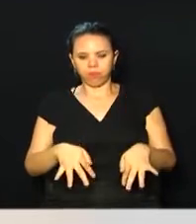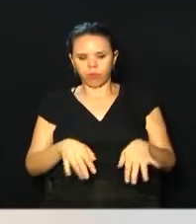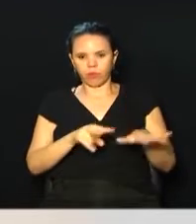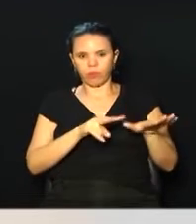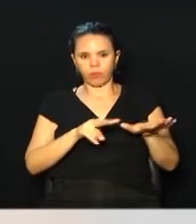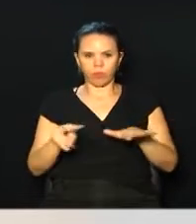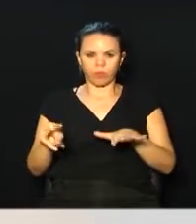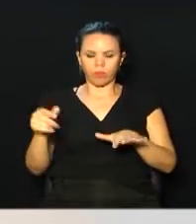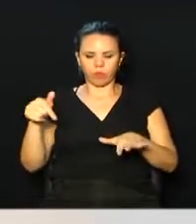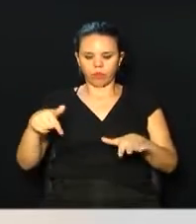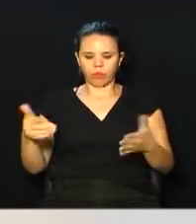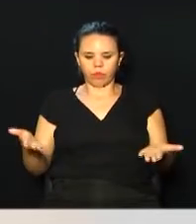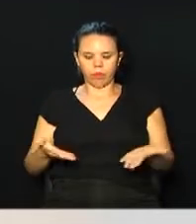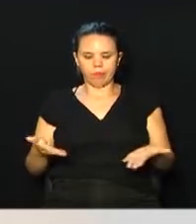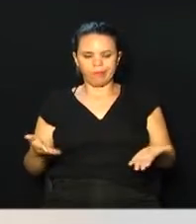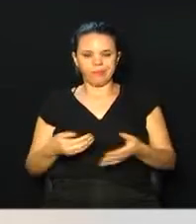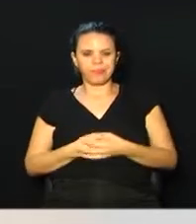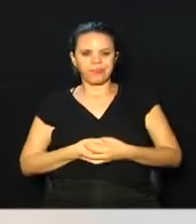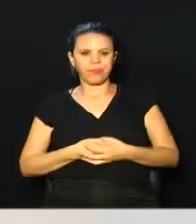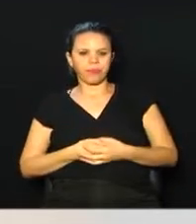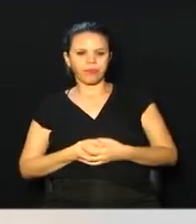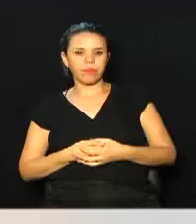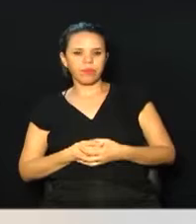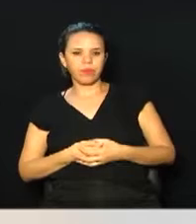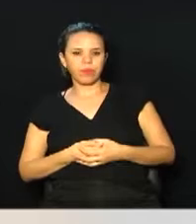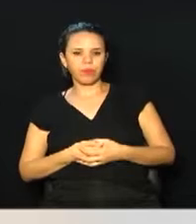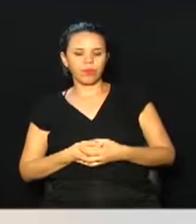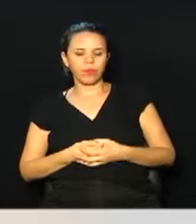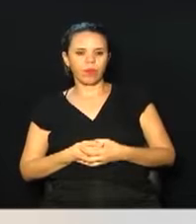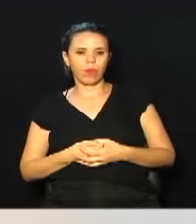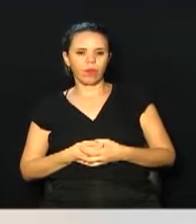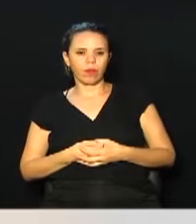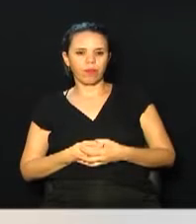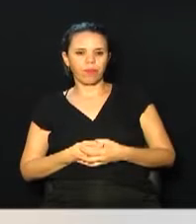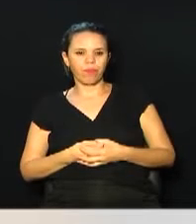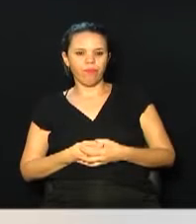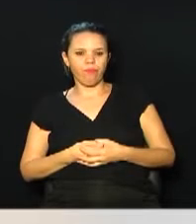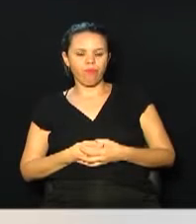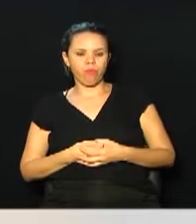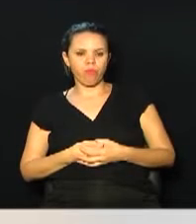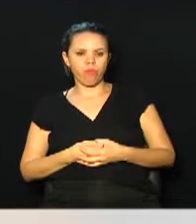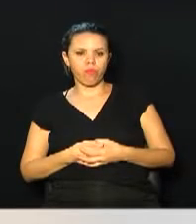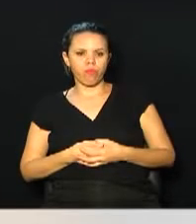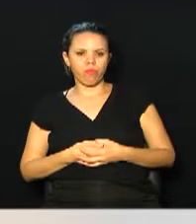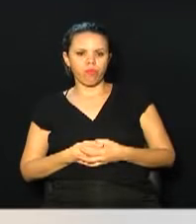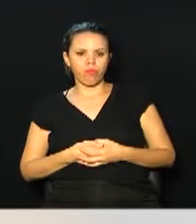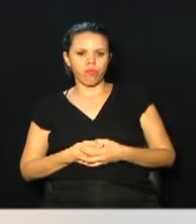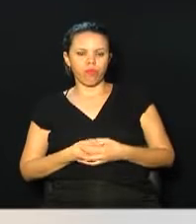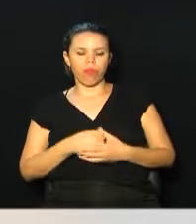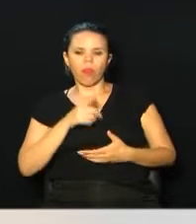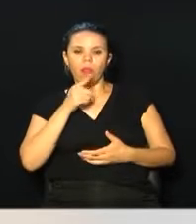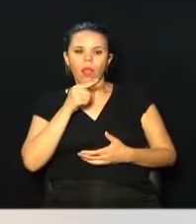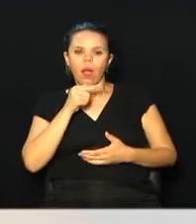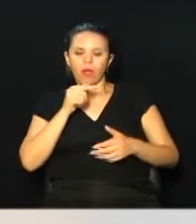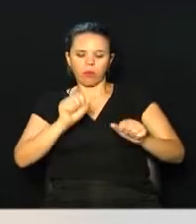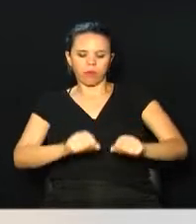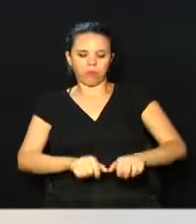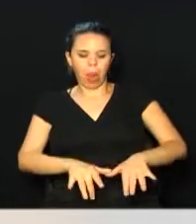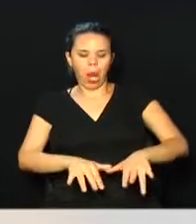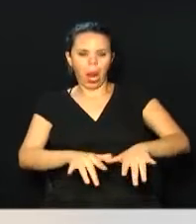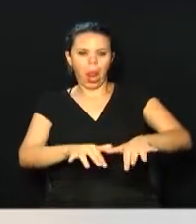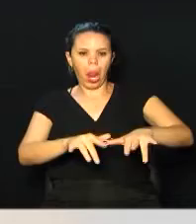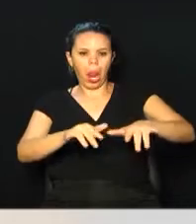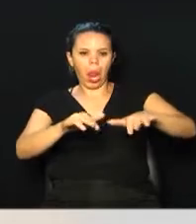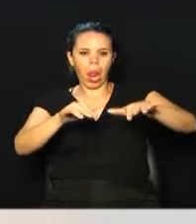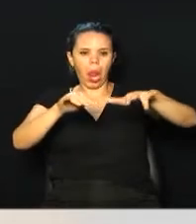semana, vereadores, nós tivemos um índice pluviométrico de